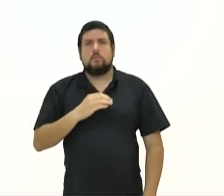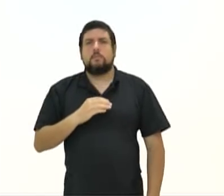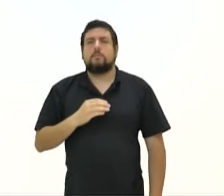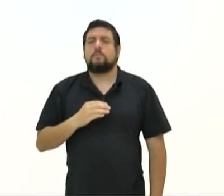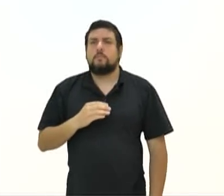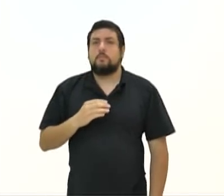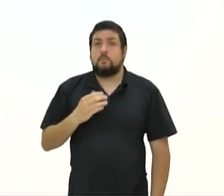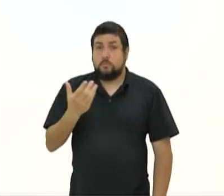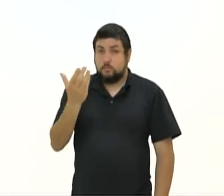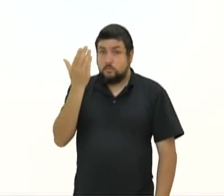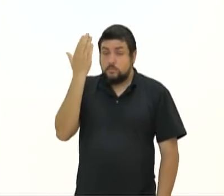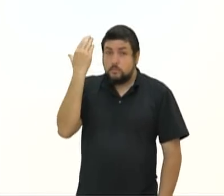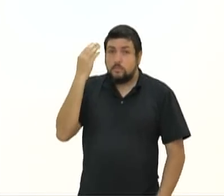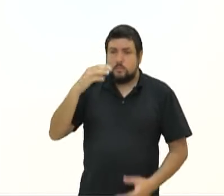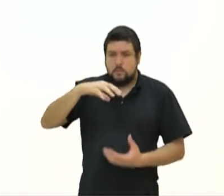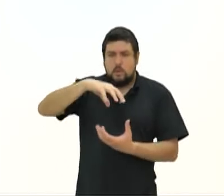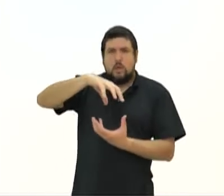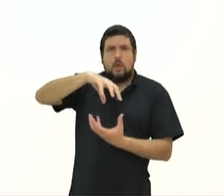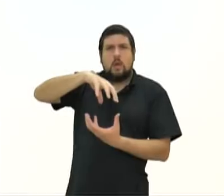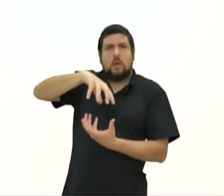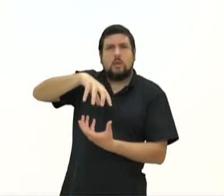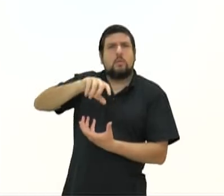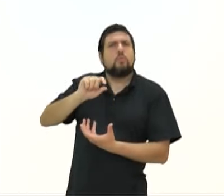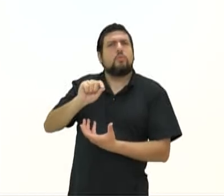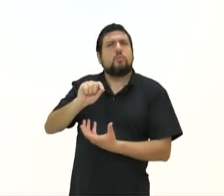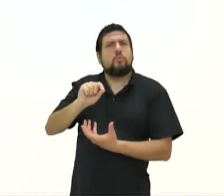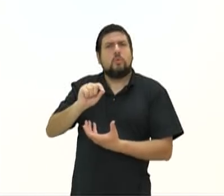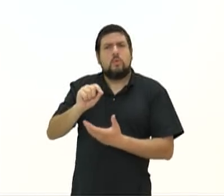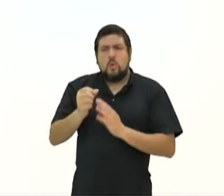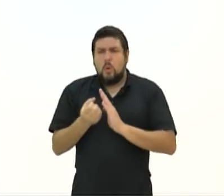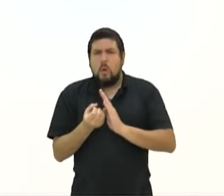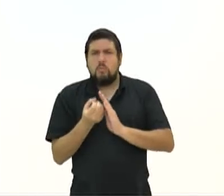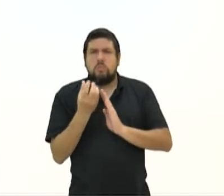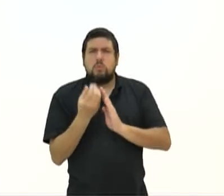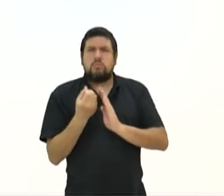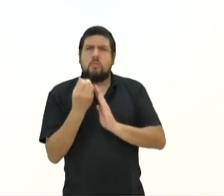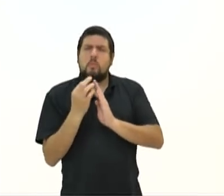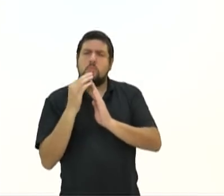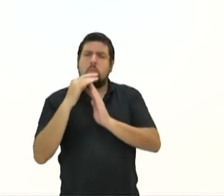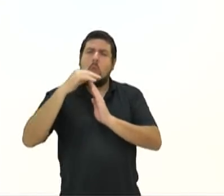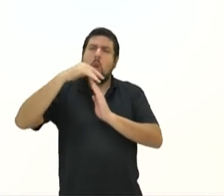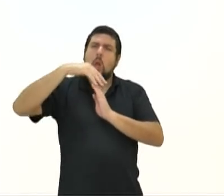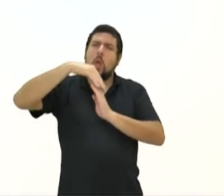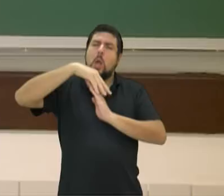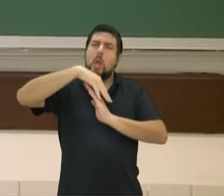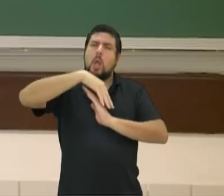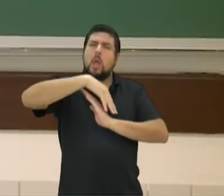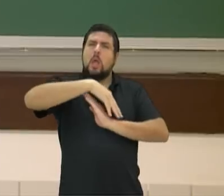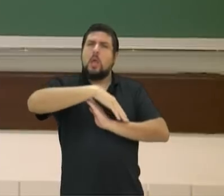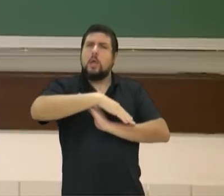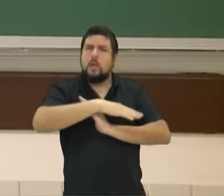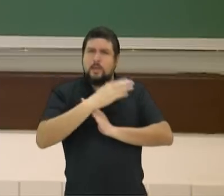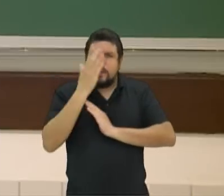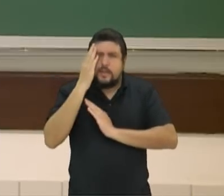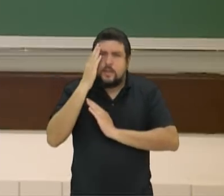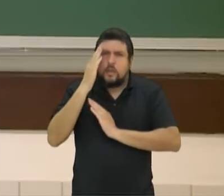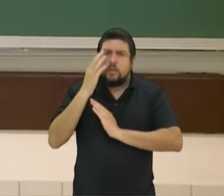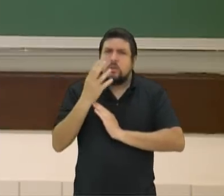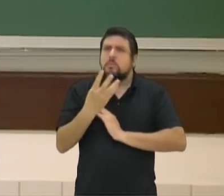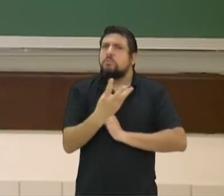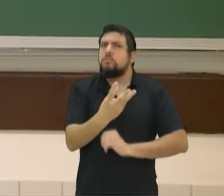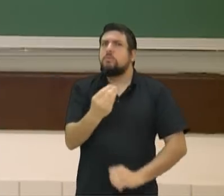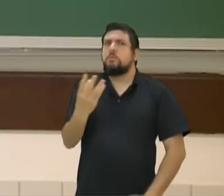época a Terra ela era recheada de vulcões. Não que não seja hoje, mas os vulcões daquela época eles estavam em